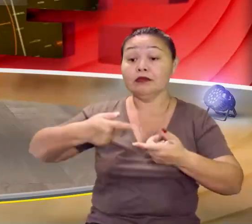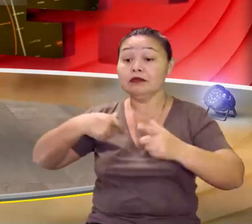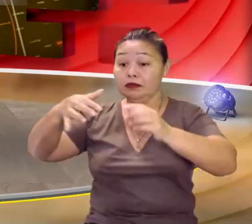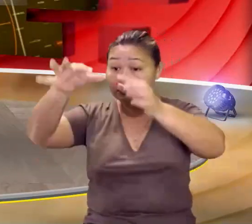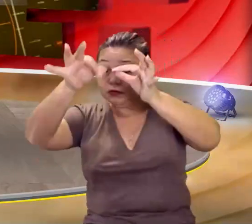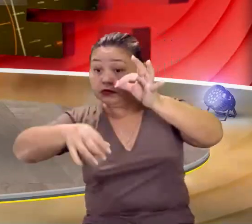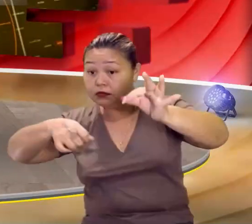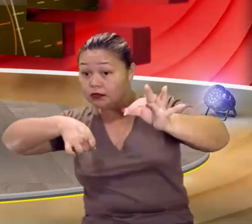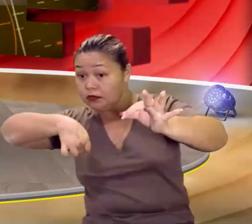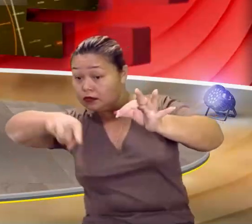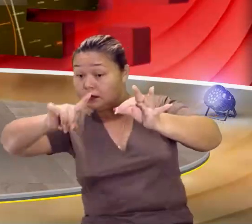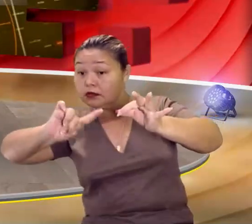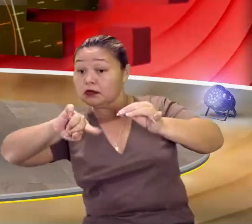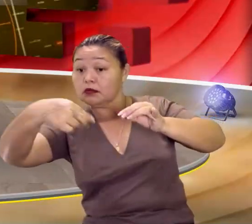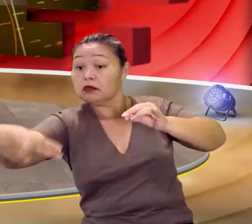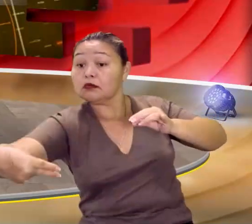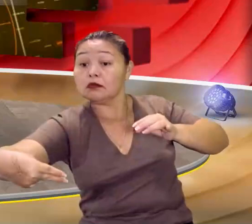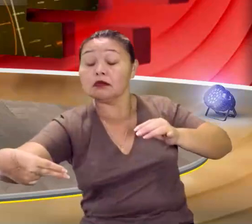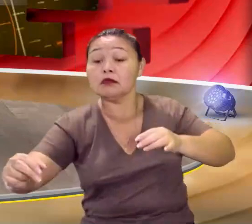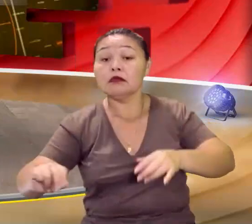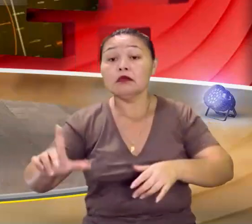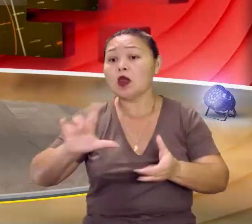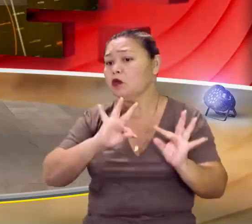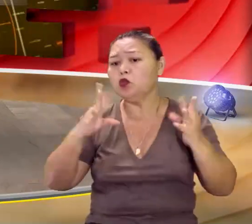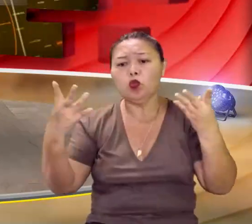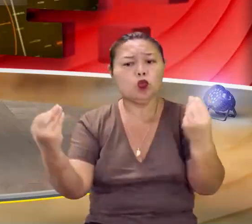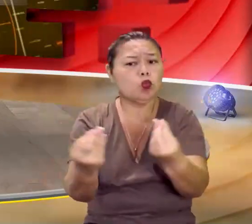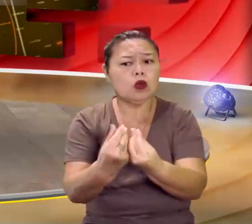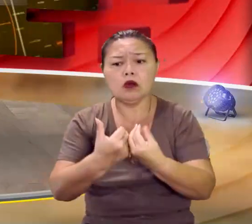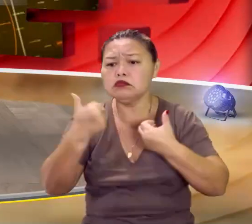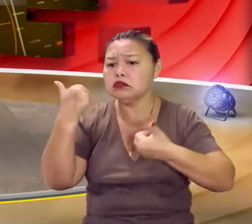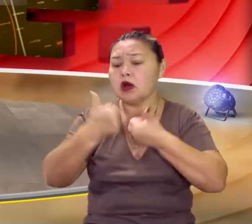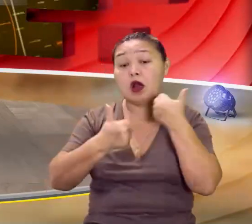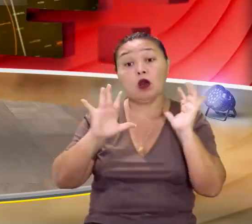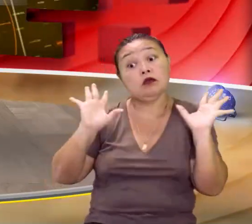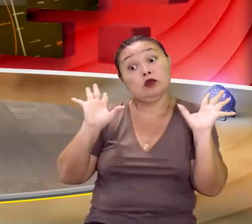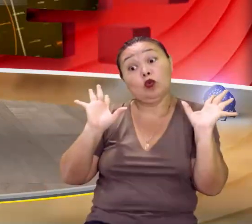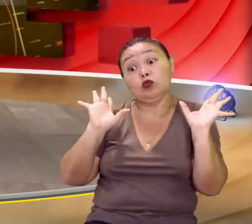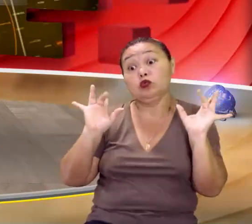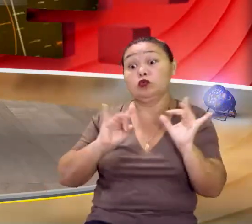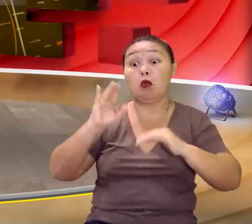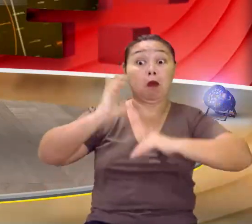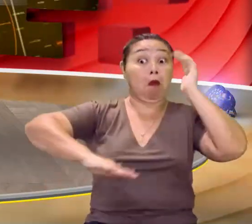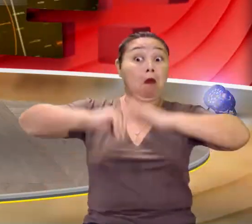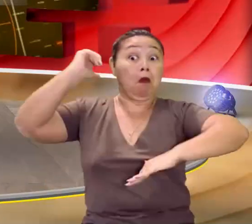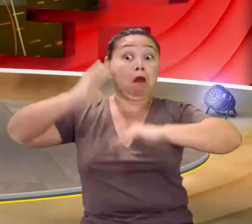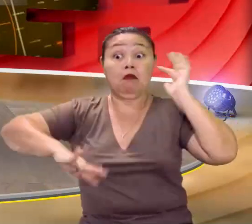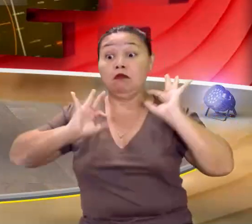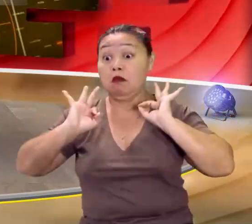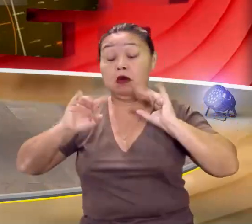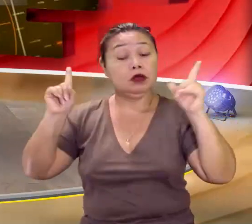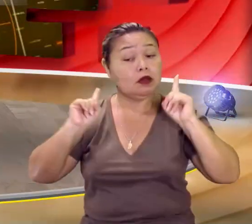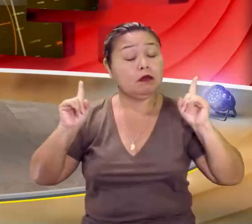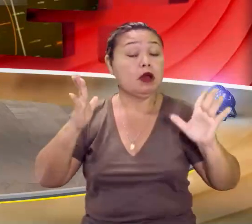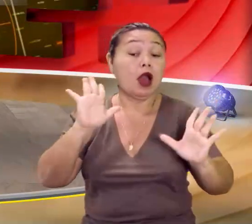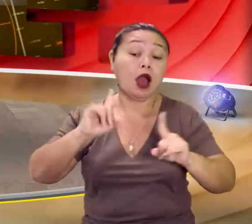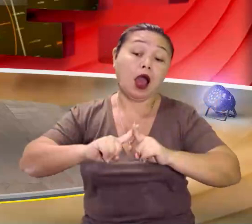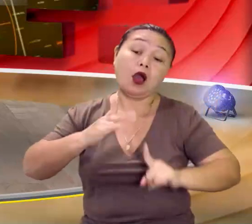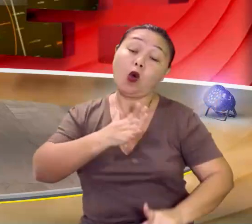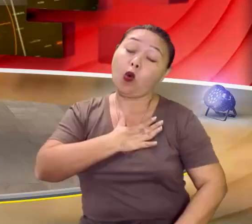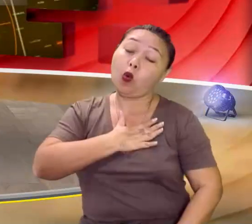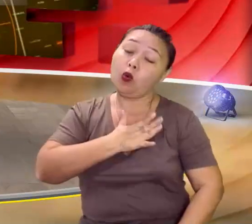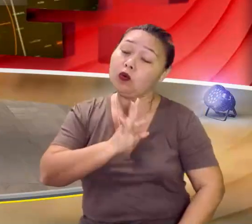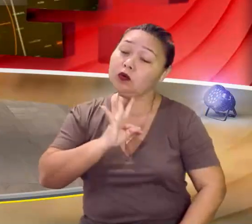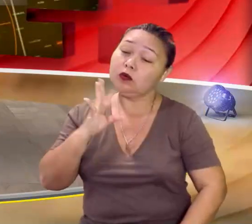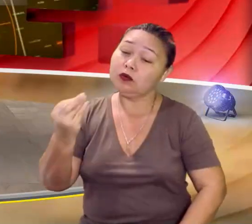bets. Ui! Eu gosto de todos. Assim, não sou especialista em nenhum. Mas eu gosto de todos.